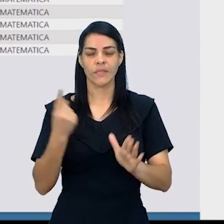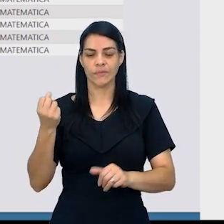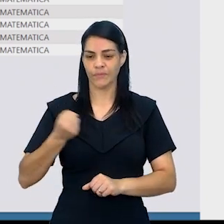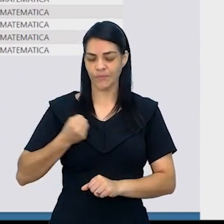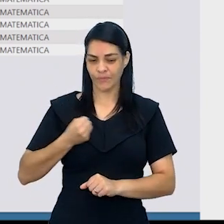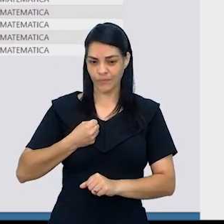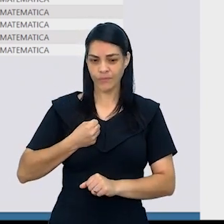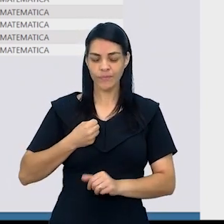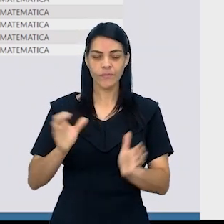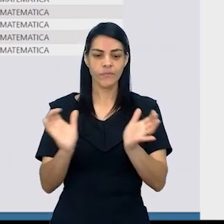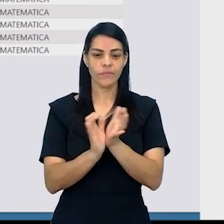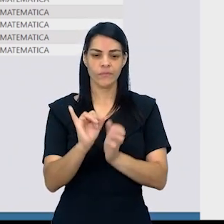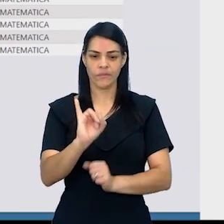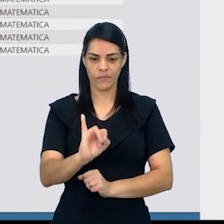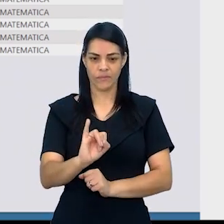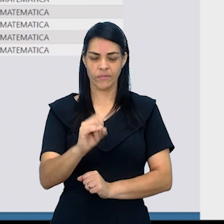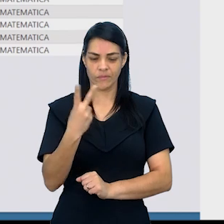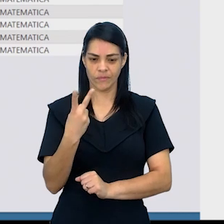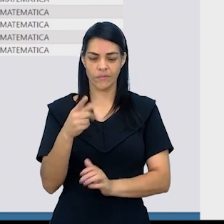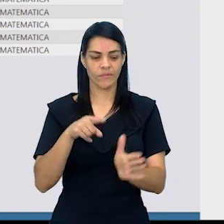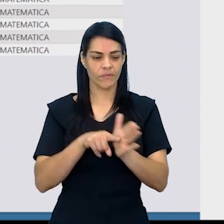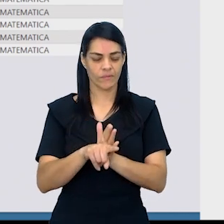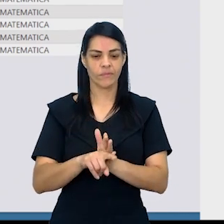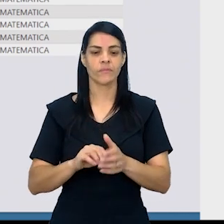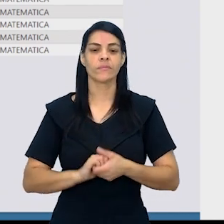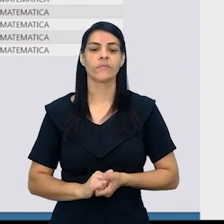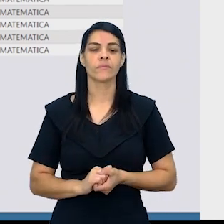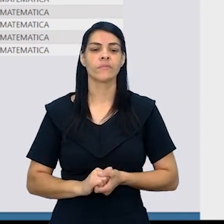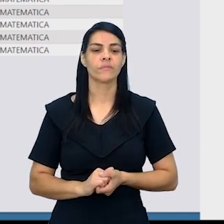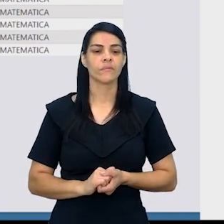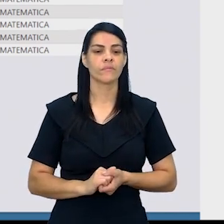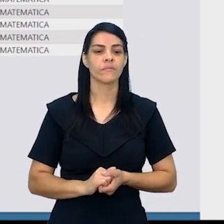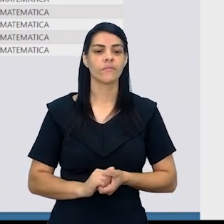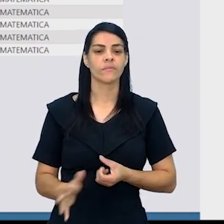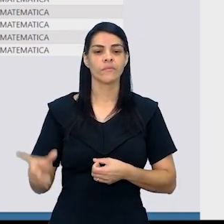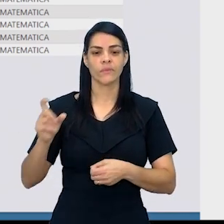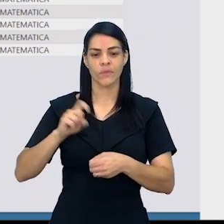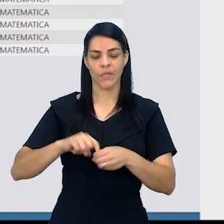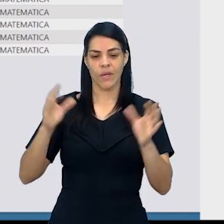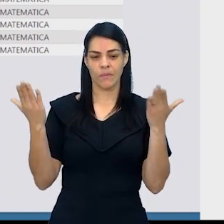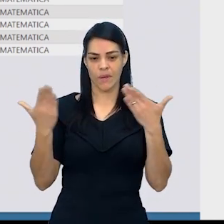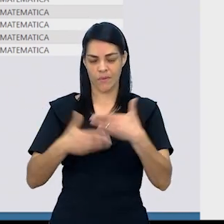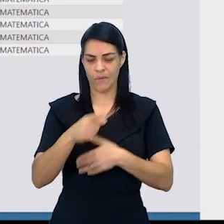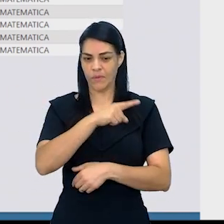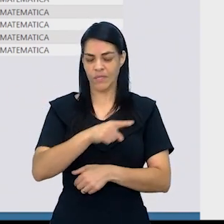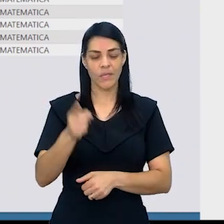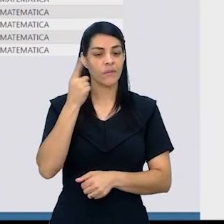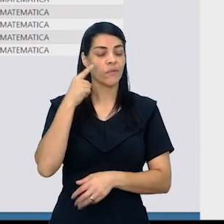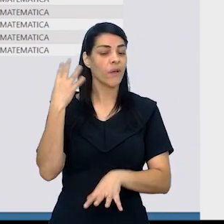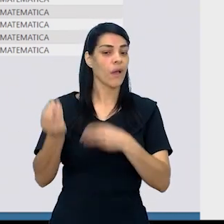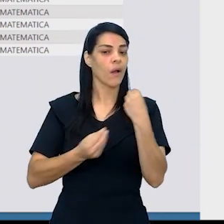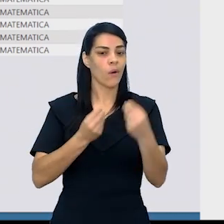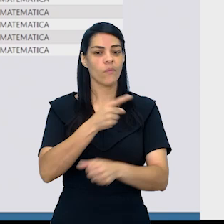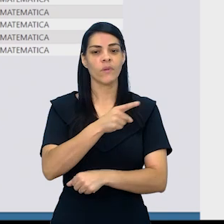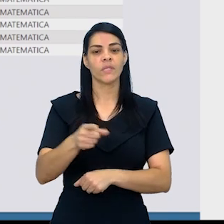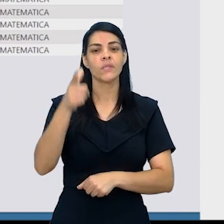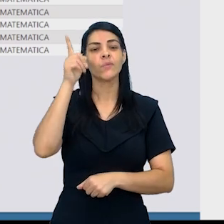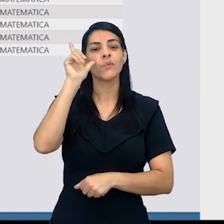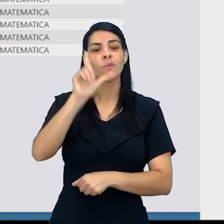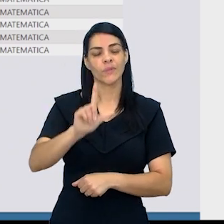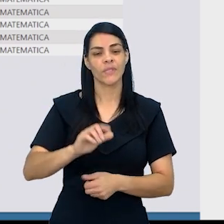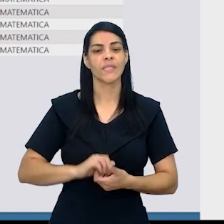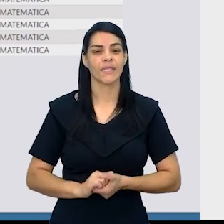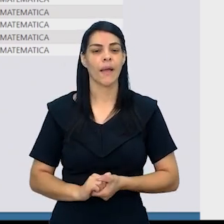números irracionais duas questões semelhança de triângulos duas questões eu vou voltar pra prova como vocês vão ver como vocês vão conseguir